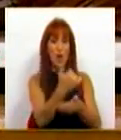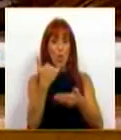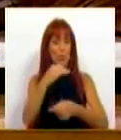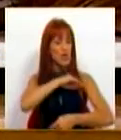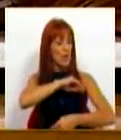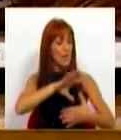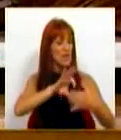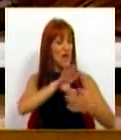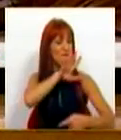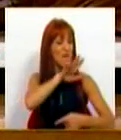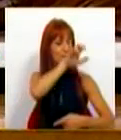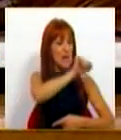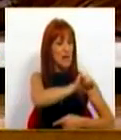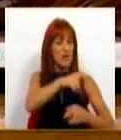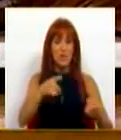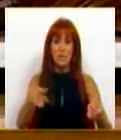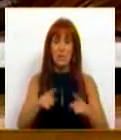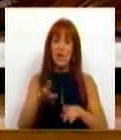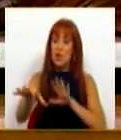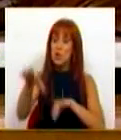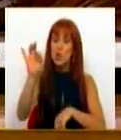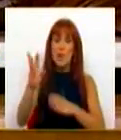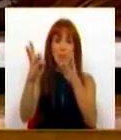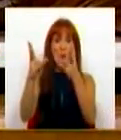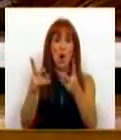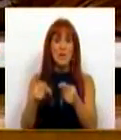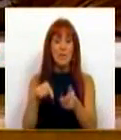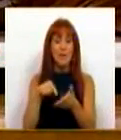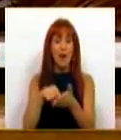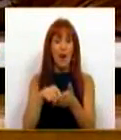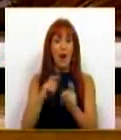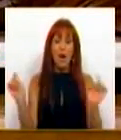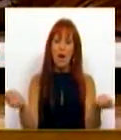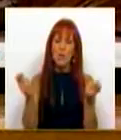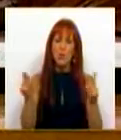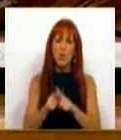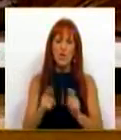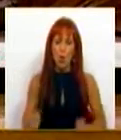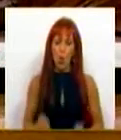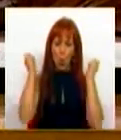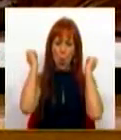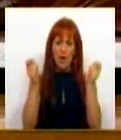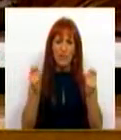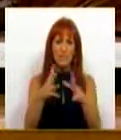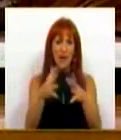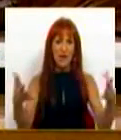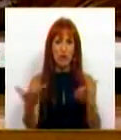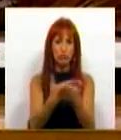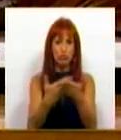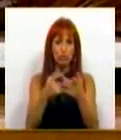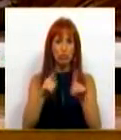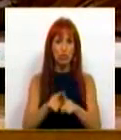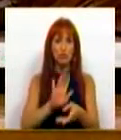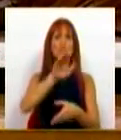dos rendimentos das famílias. Escolhemos um orçamento que promove o investimento e o crescimento